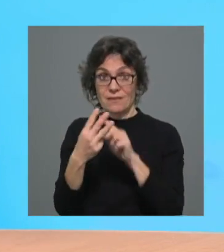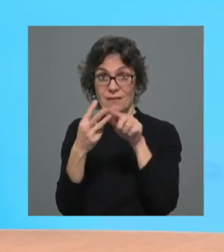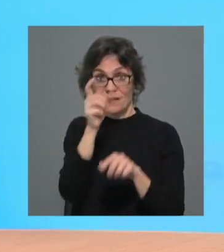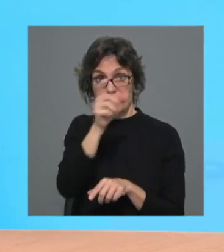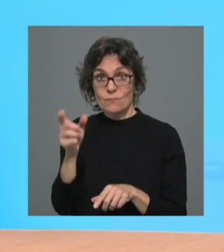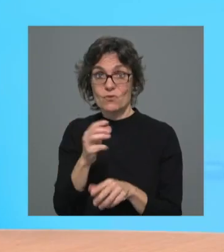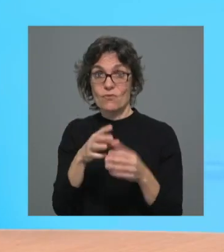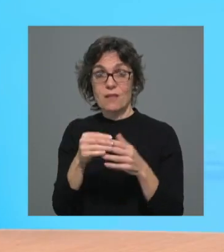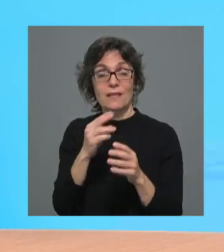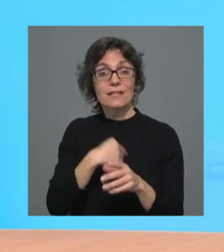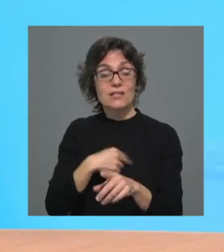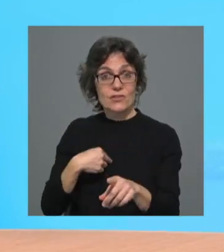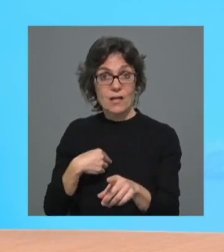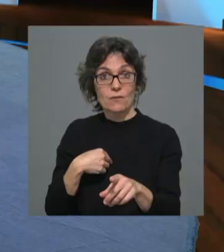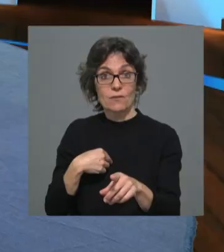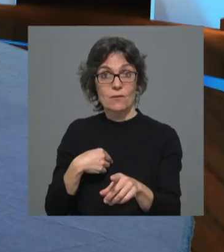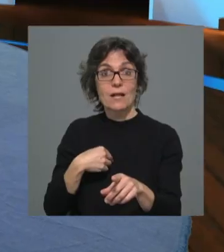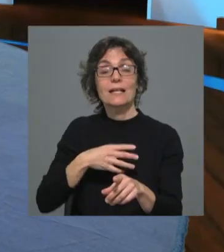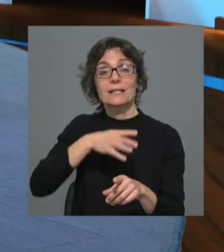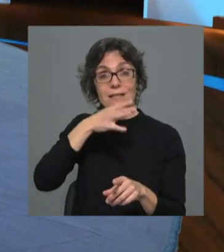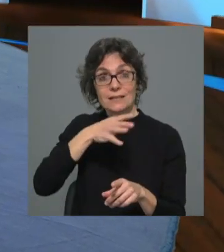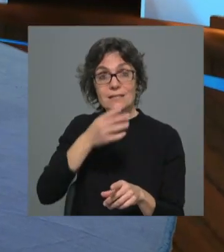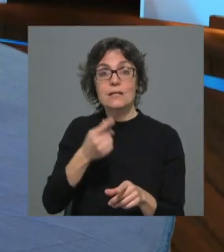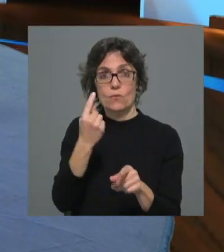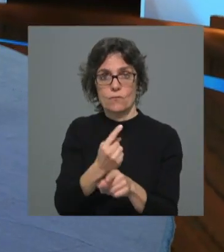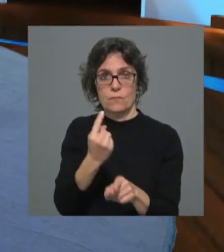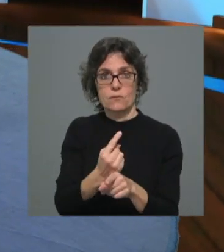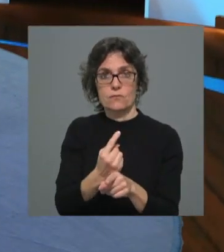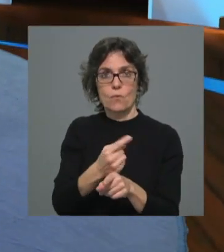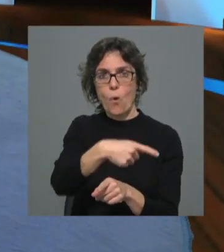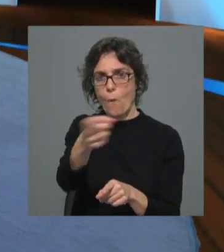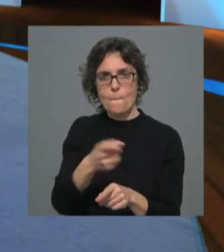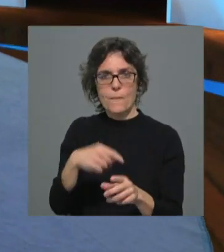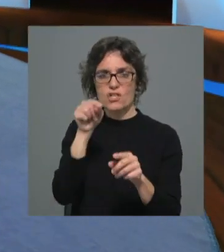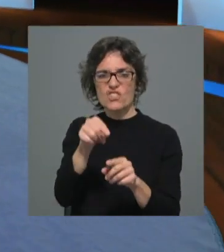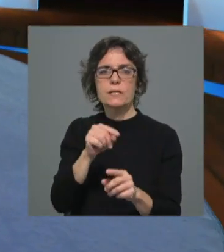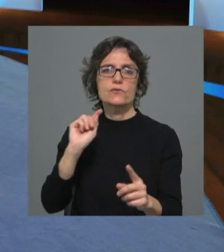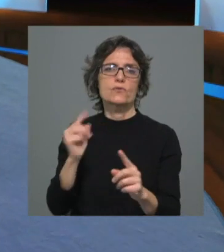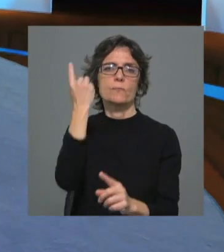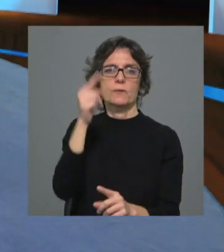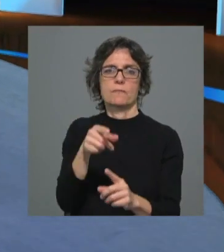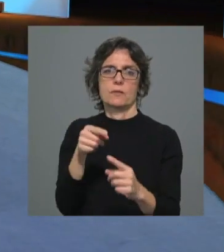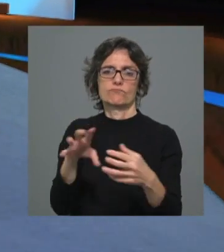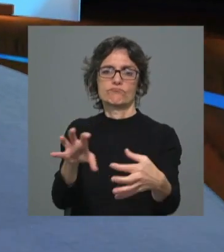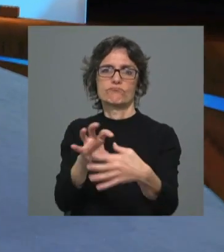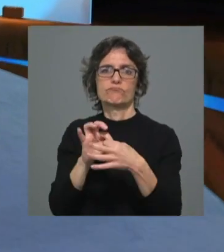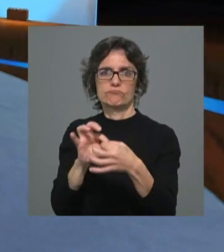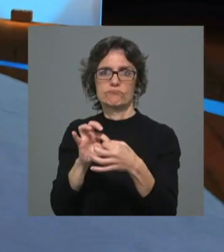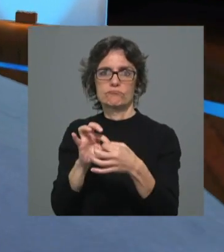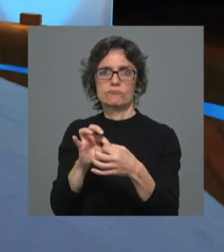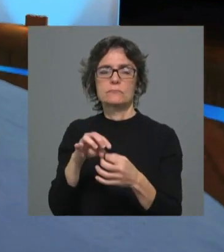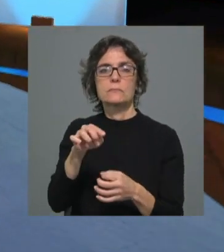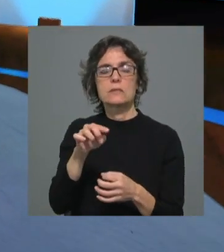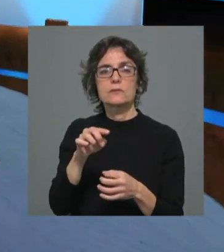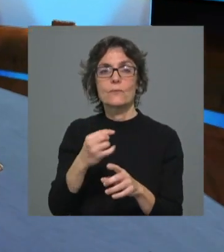que a independência foi muito alimentada por movimentos cristãos, a independência face ao Sudão, que é de maioria islâmica, ou seja, como identidade nacional,